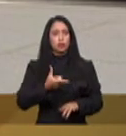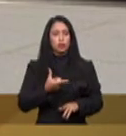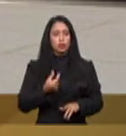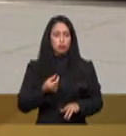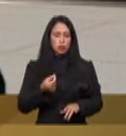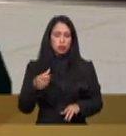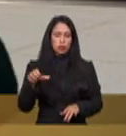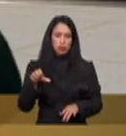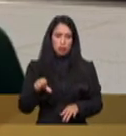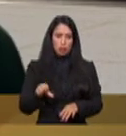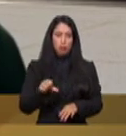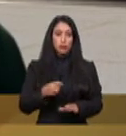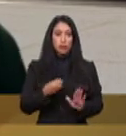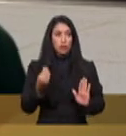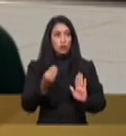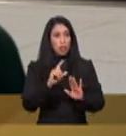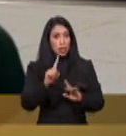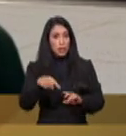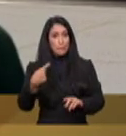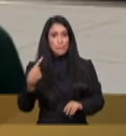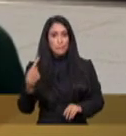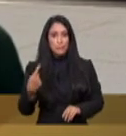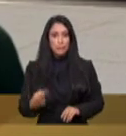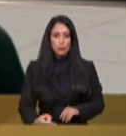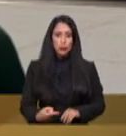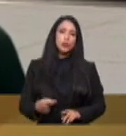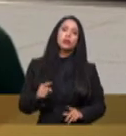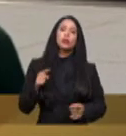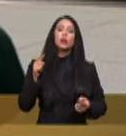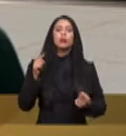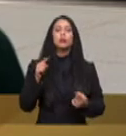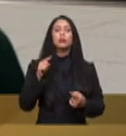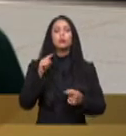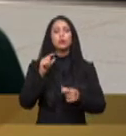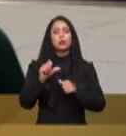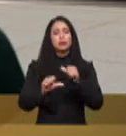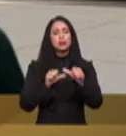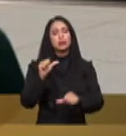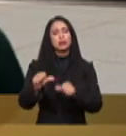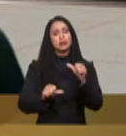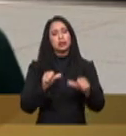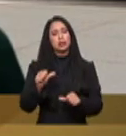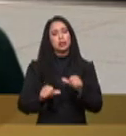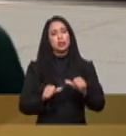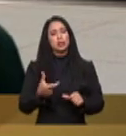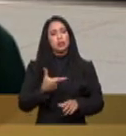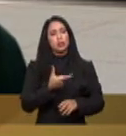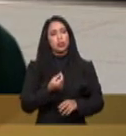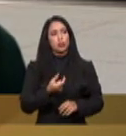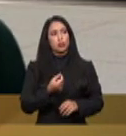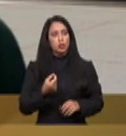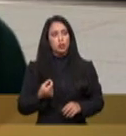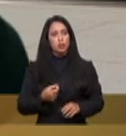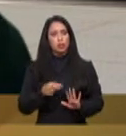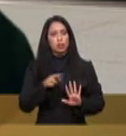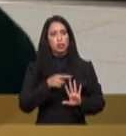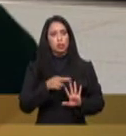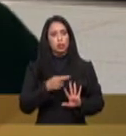2019, que foi posteriormente objeto de alterações para as eleições de 2020,